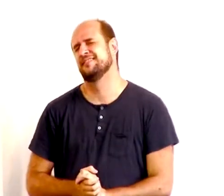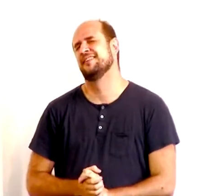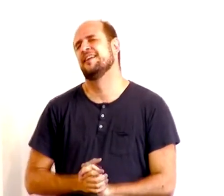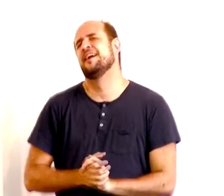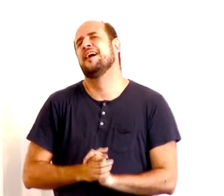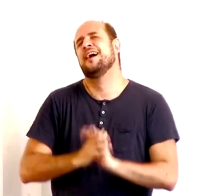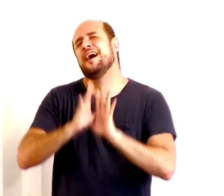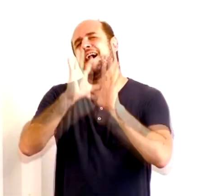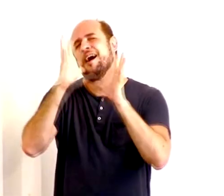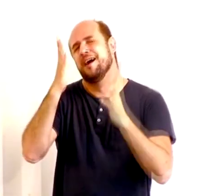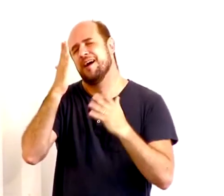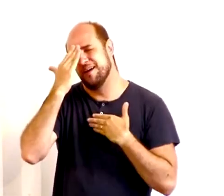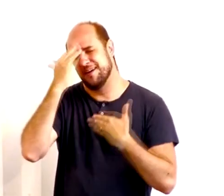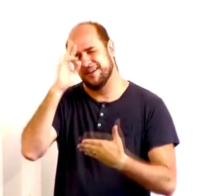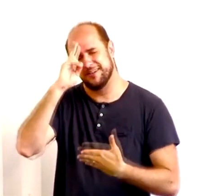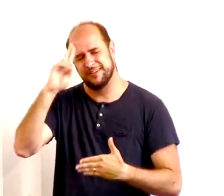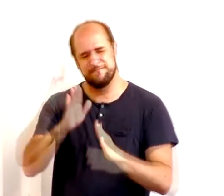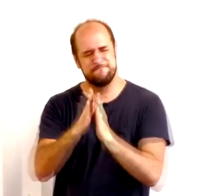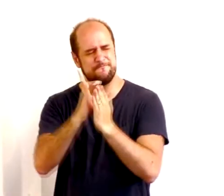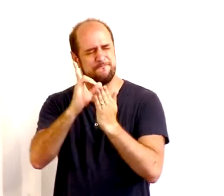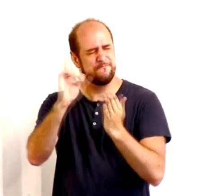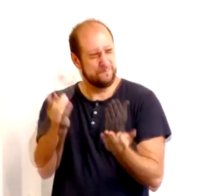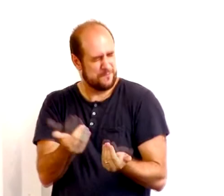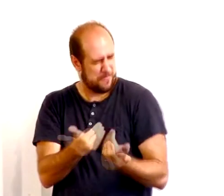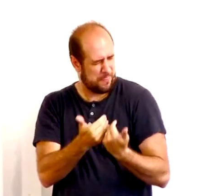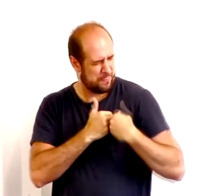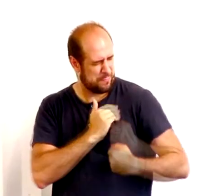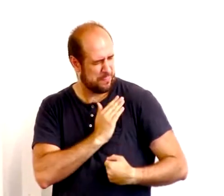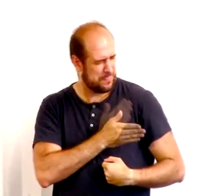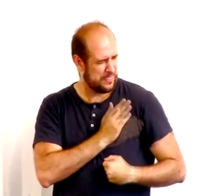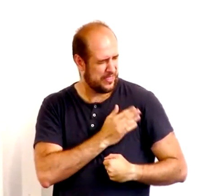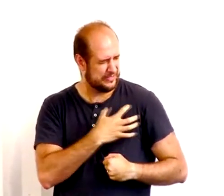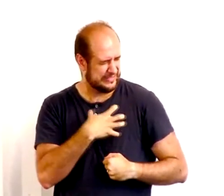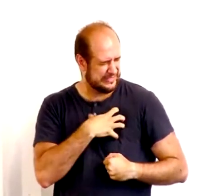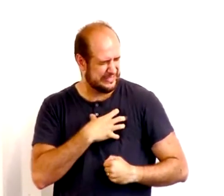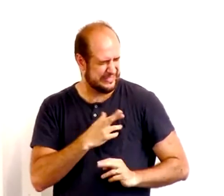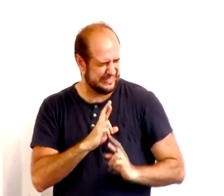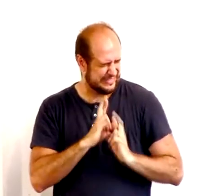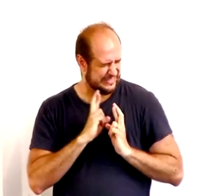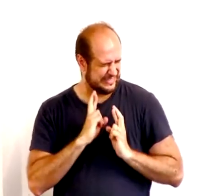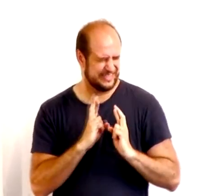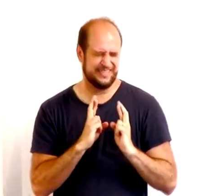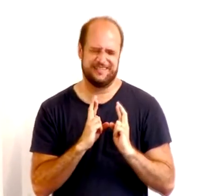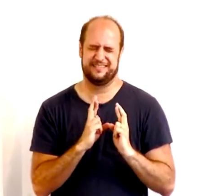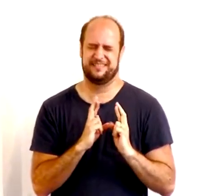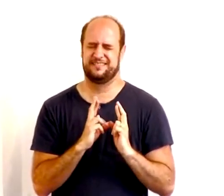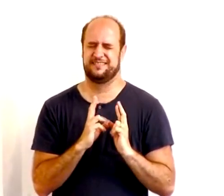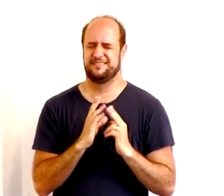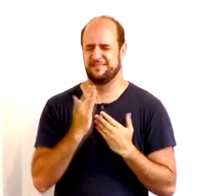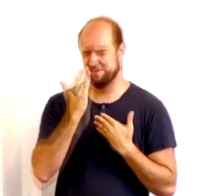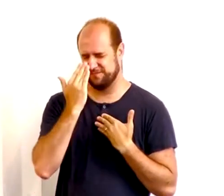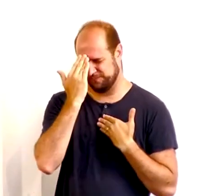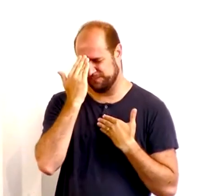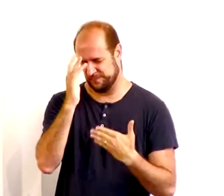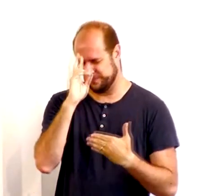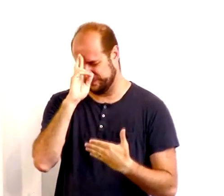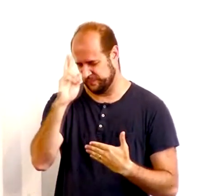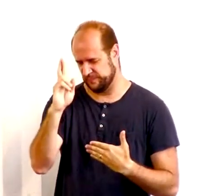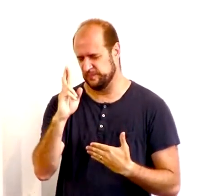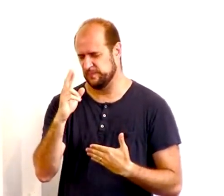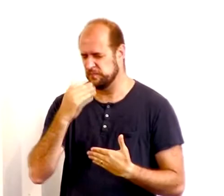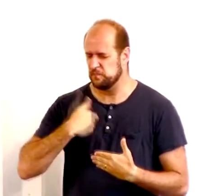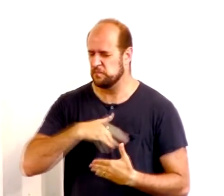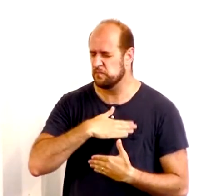coração de uma esperança que nós não encontramos em nenhum outro lugar. Te agradeço muito por isso, Senhor, por tua igreja,